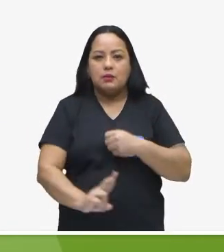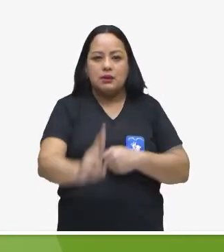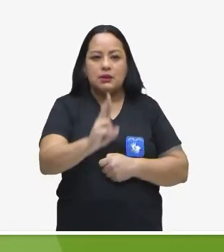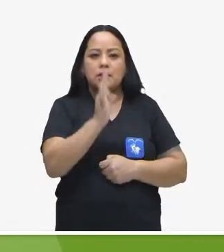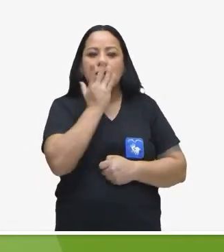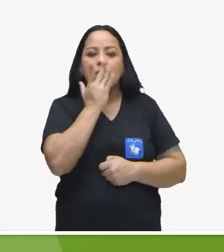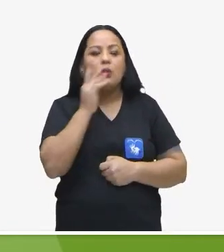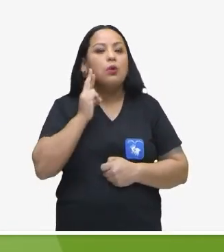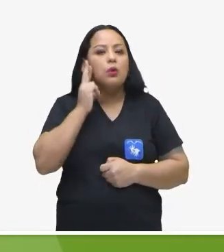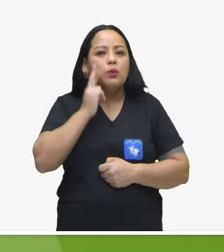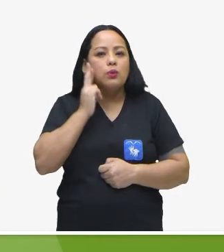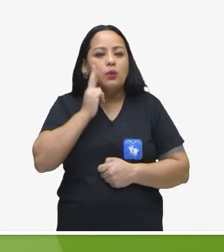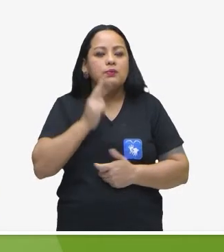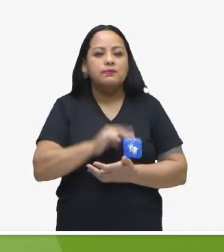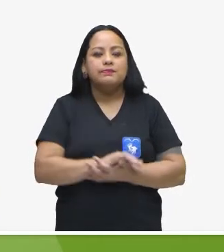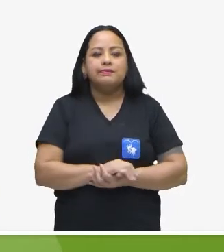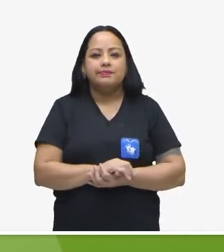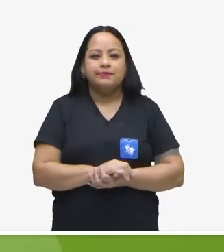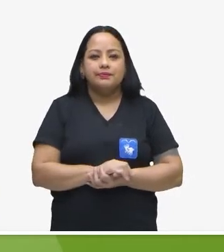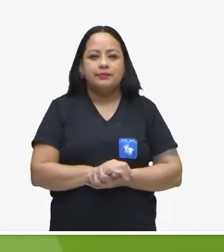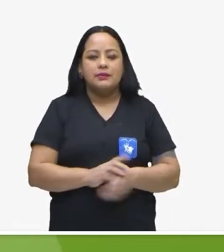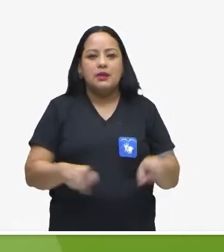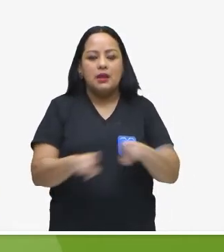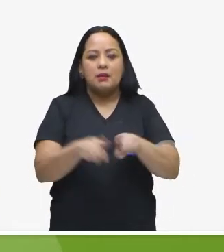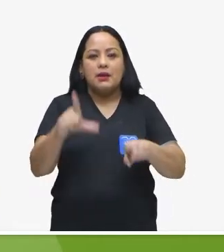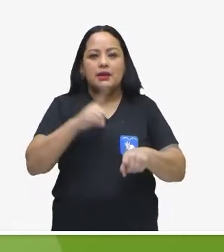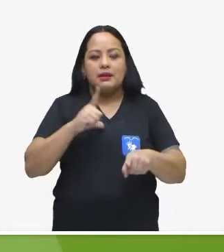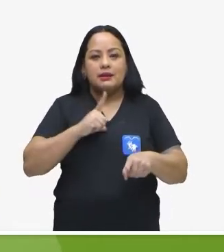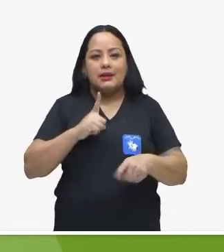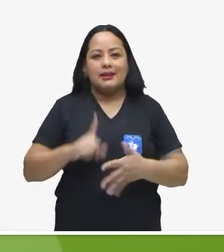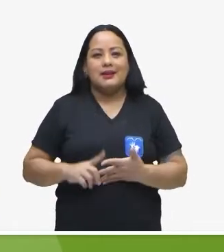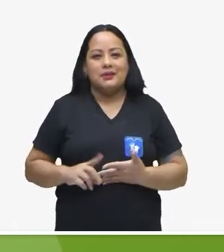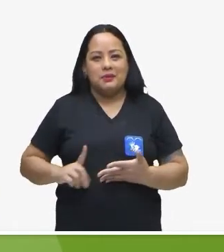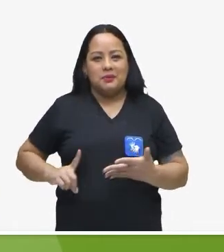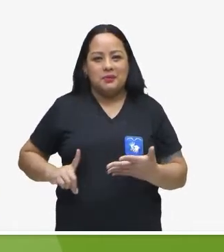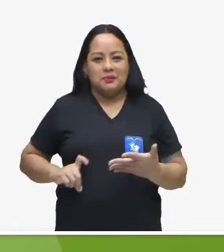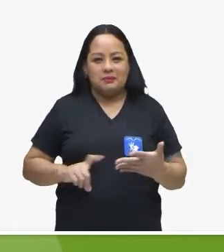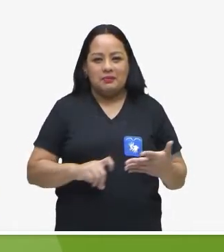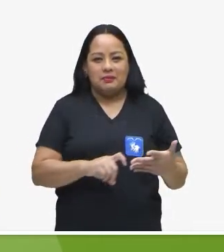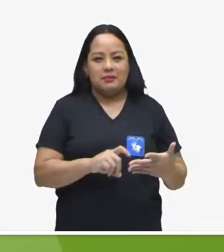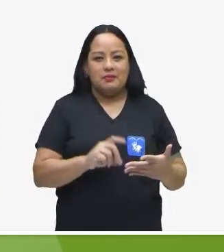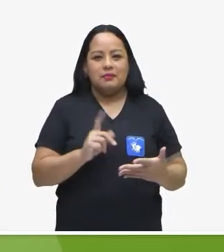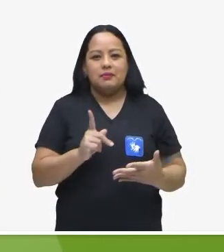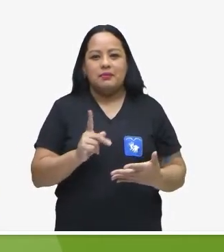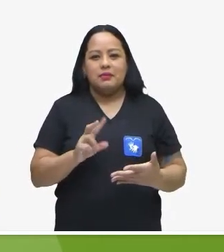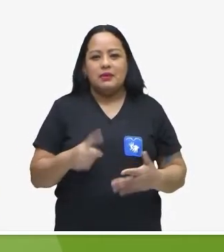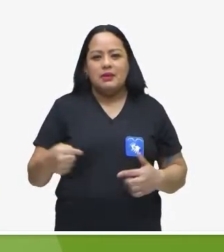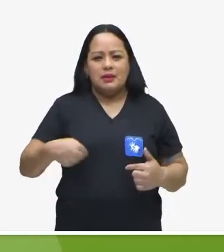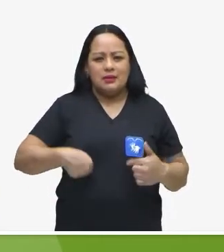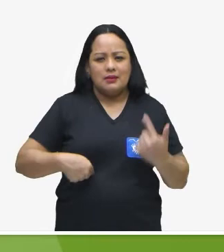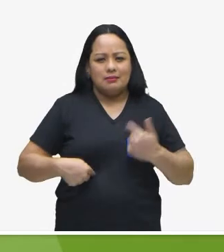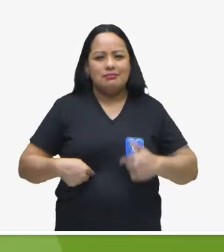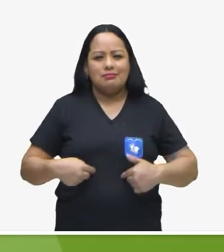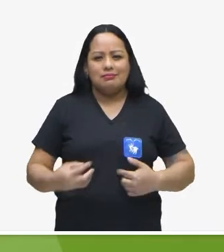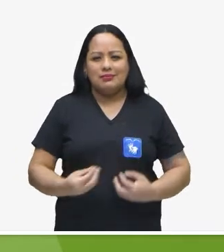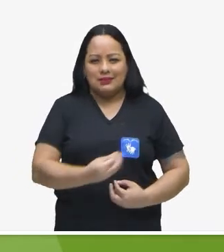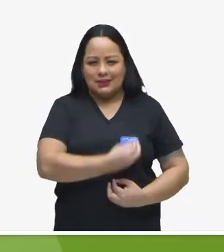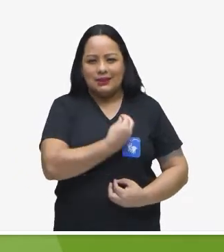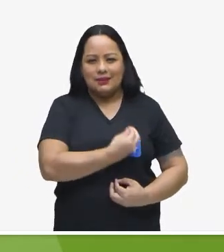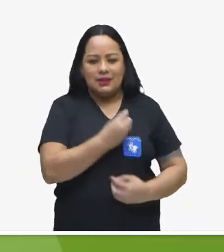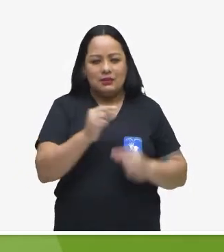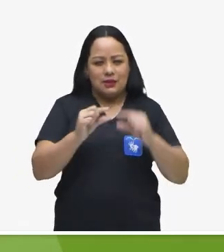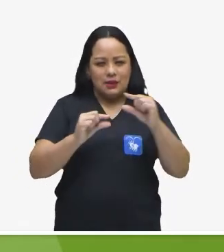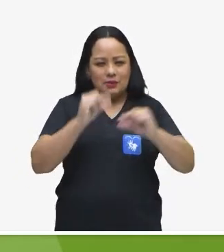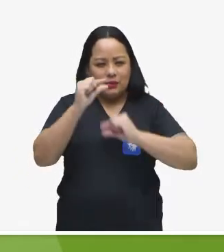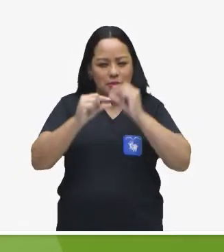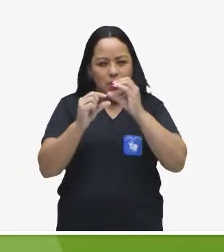rosa nesse gráfico. Temos os protozoários, são esses seres aqui que são também